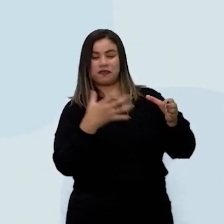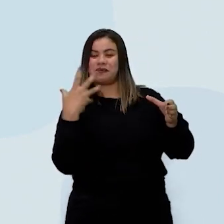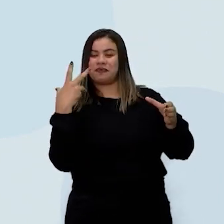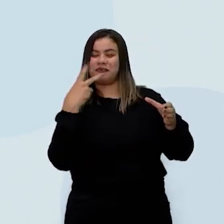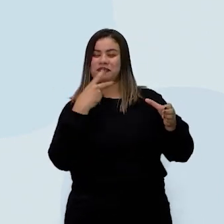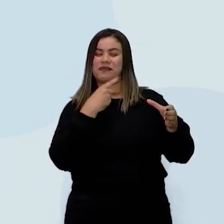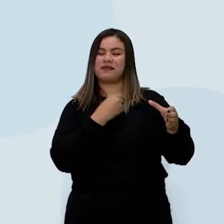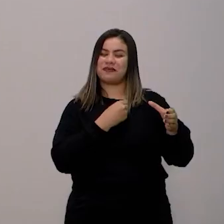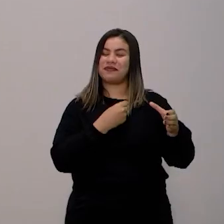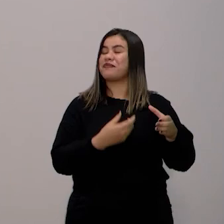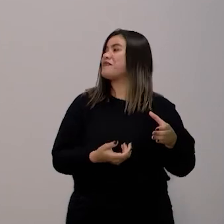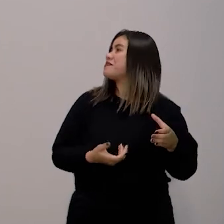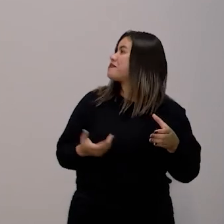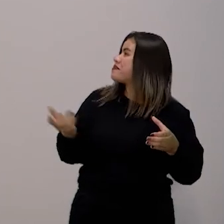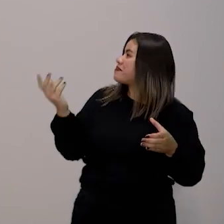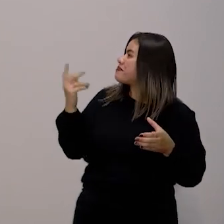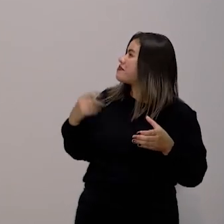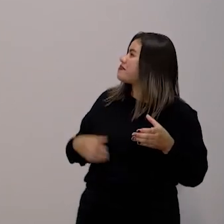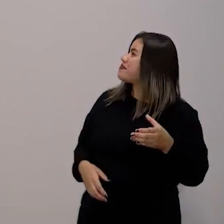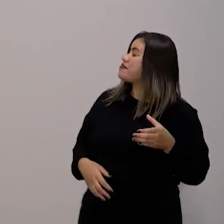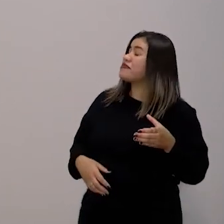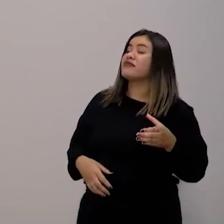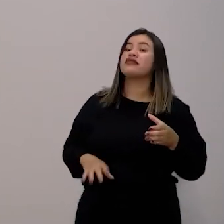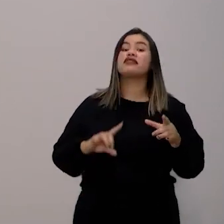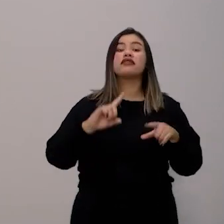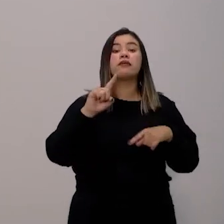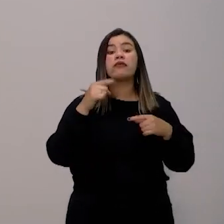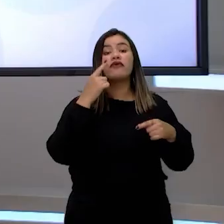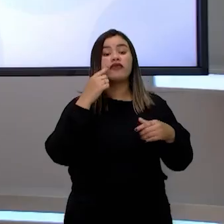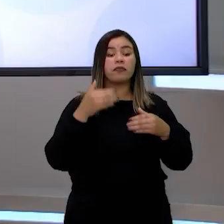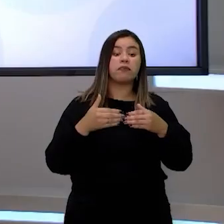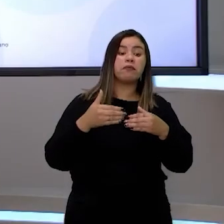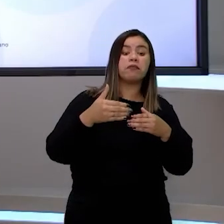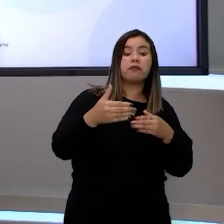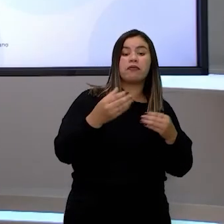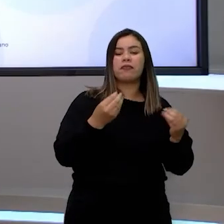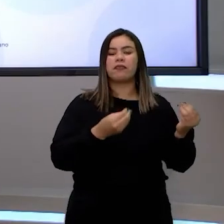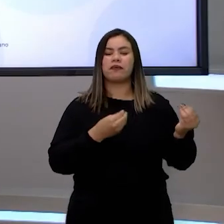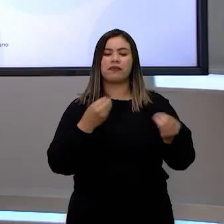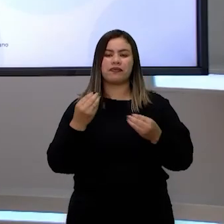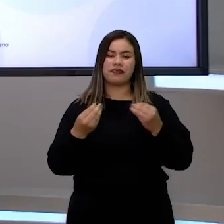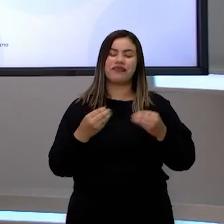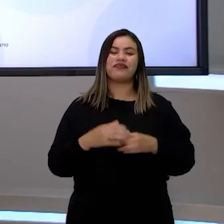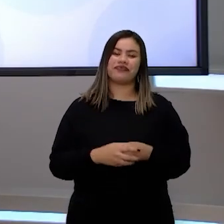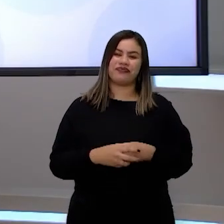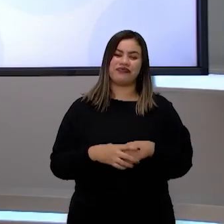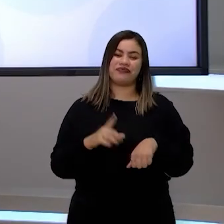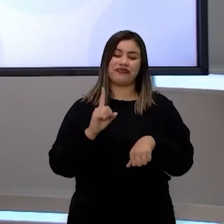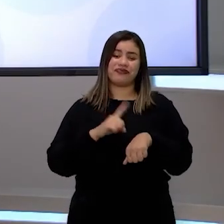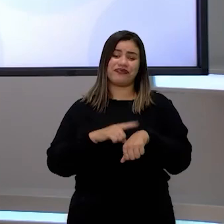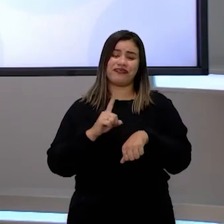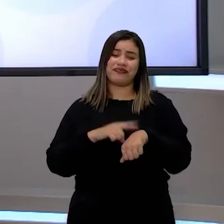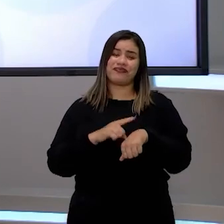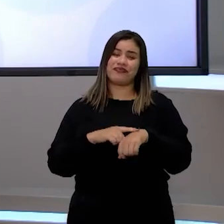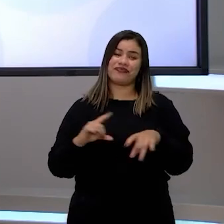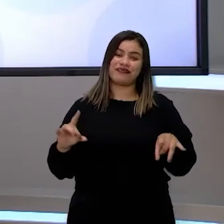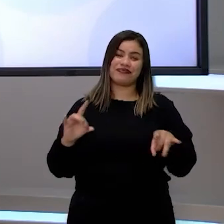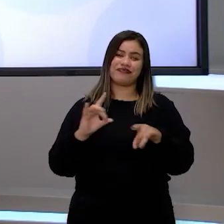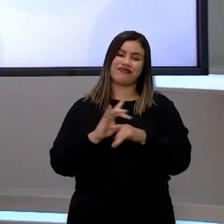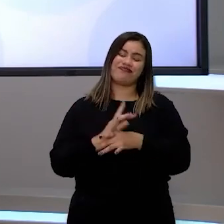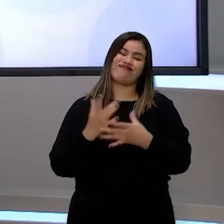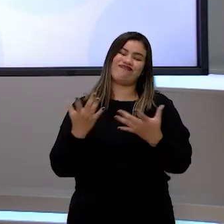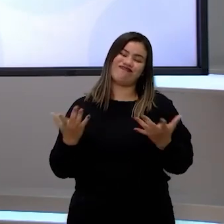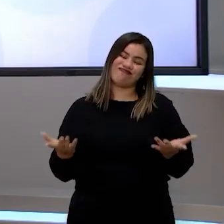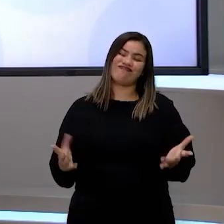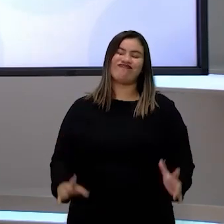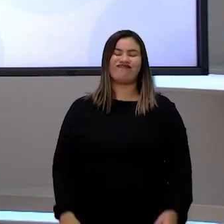vai observando o que está acontecendo dentro da garrafa. Né? Exatamente. Infelizmente, a nossa aula está acabando. Não.